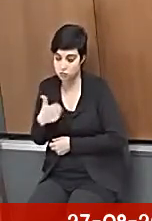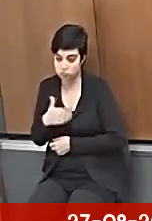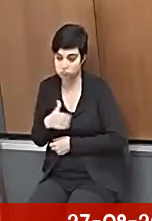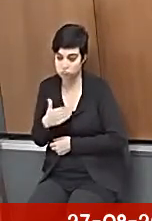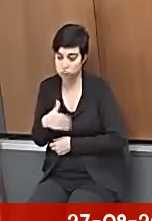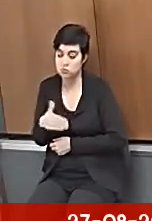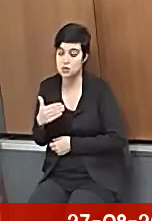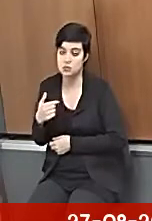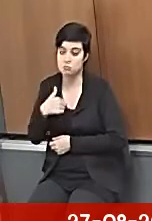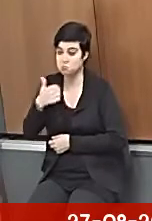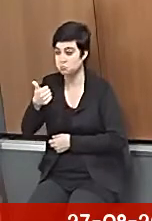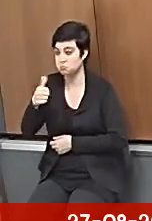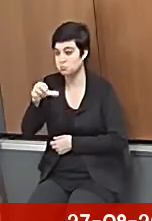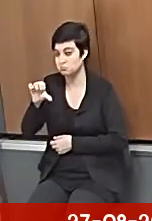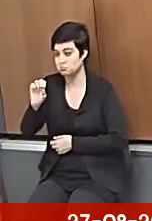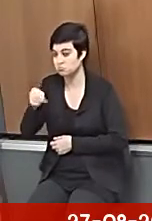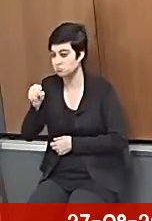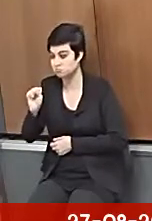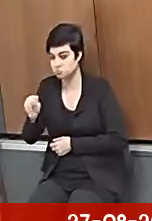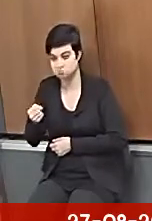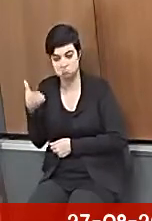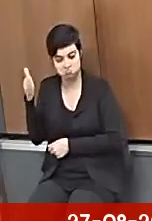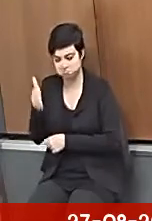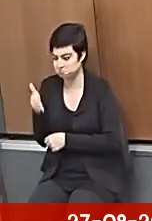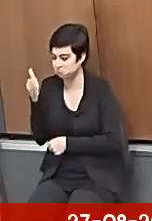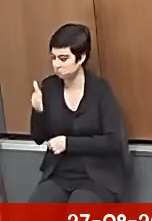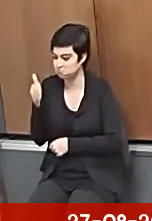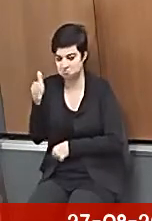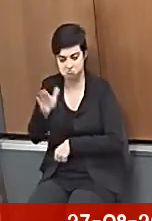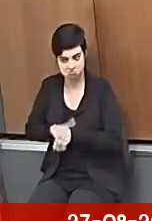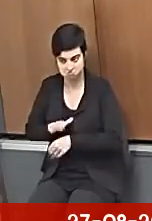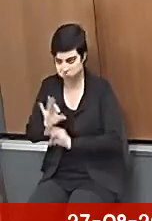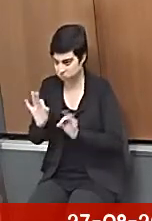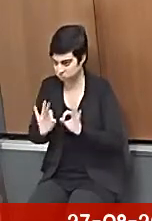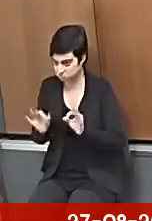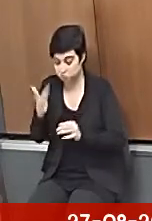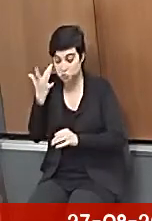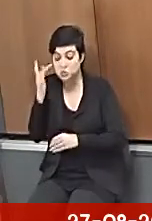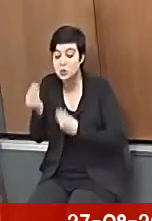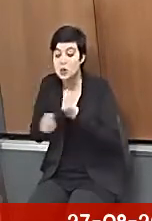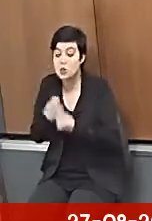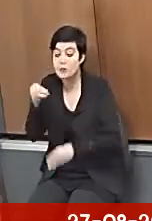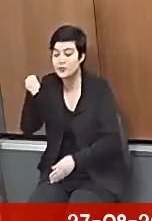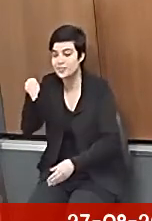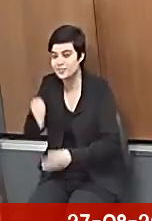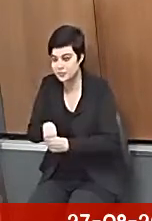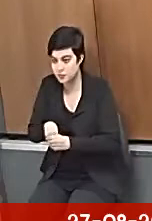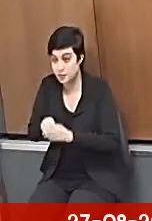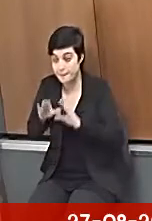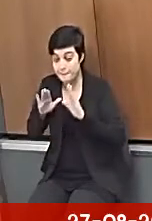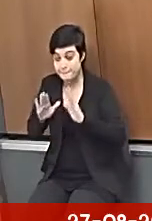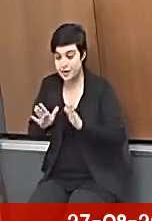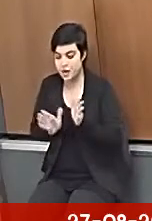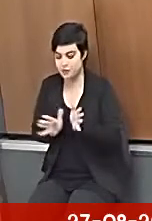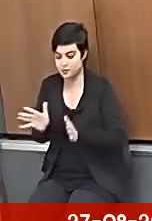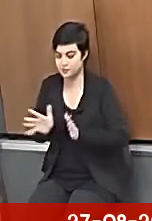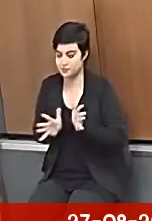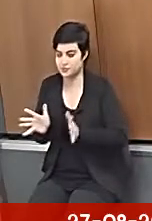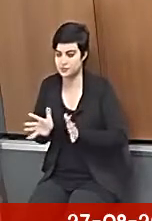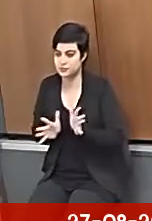jogo do time não foi muito feliz não retornou mineirão então não sei como o caso assim no mineirão mas na questão de acessibilidade